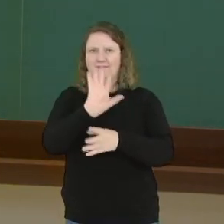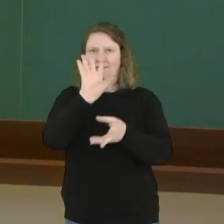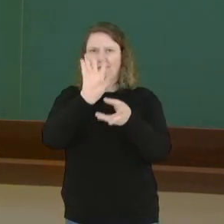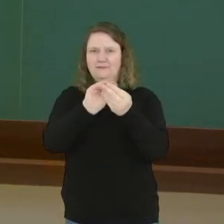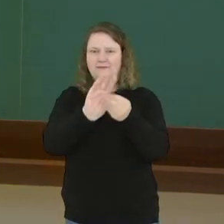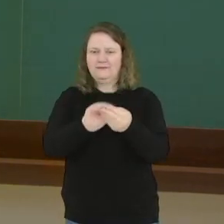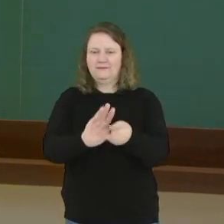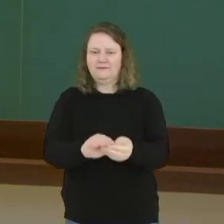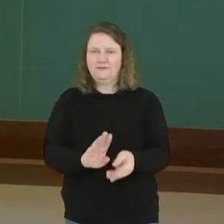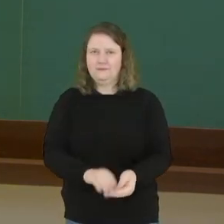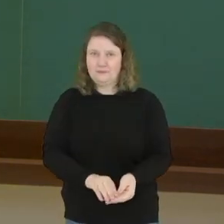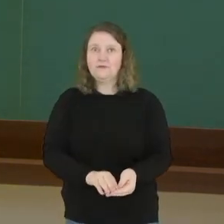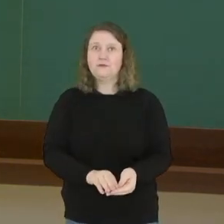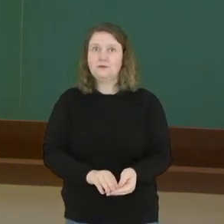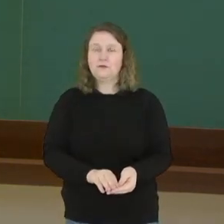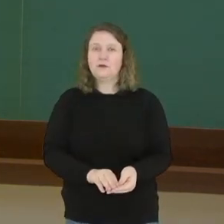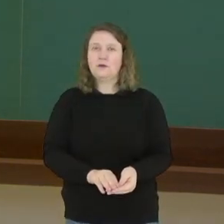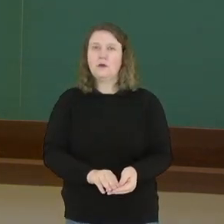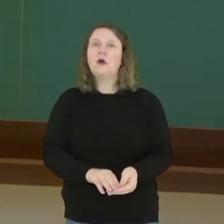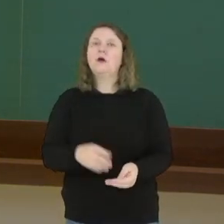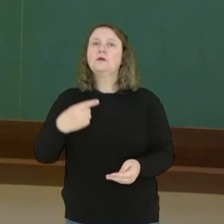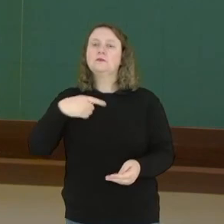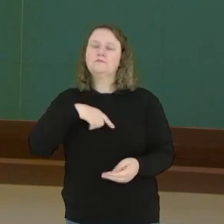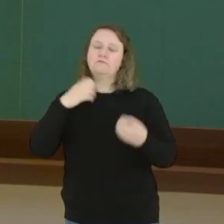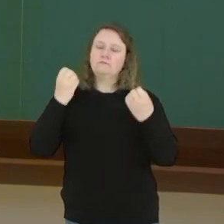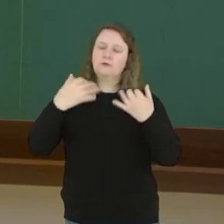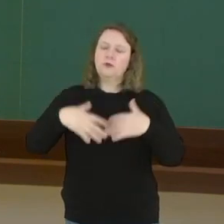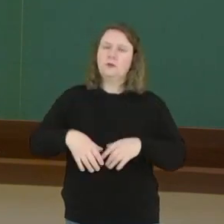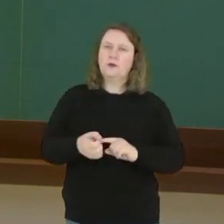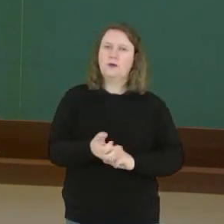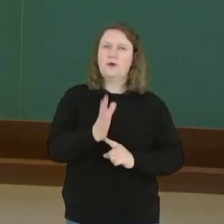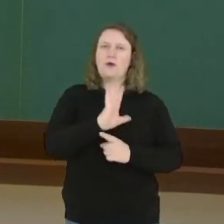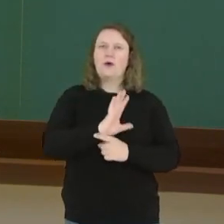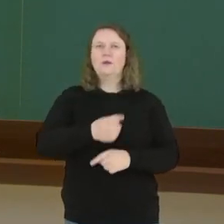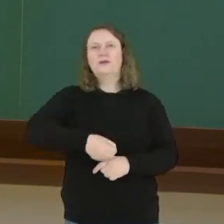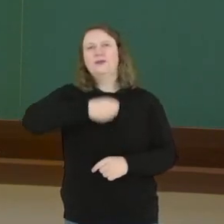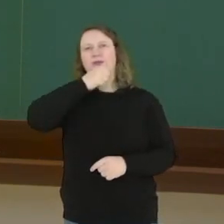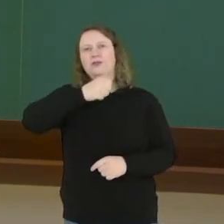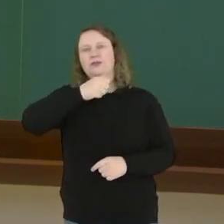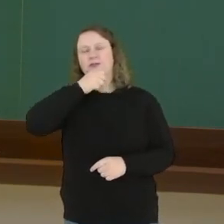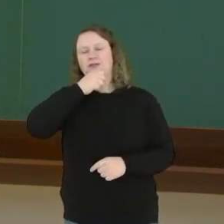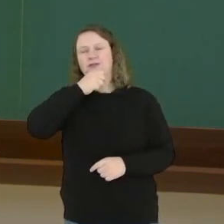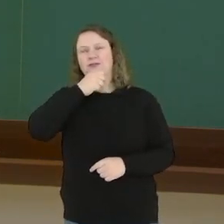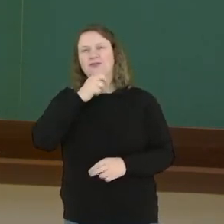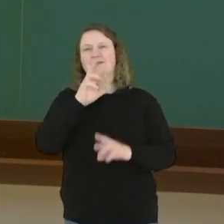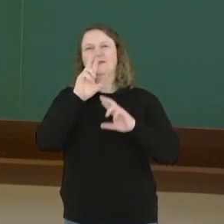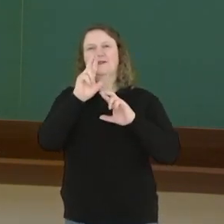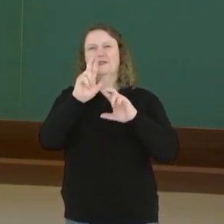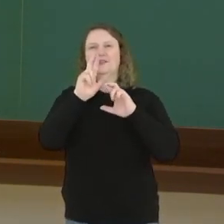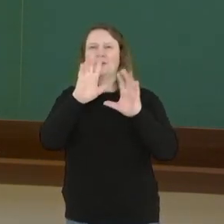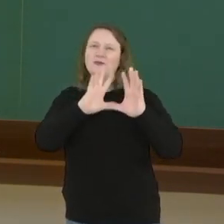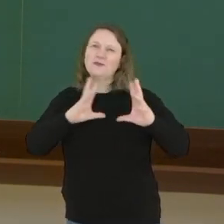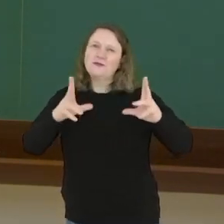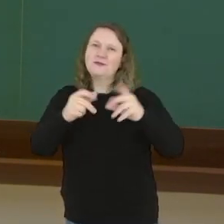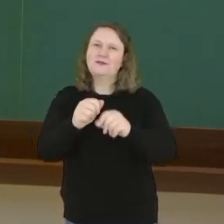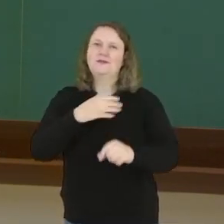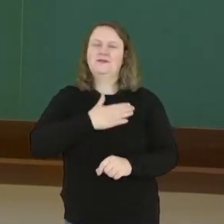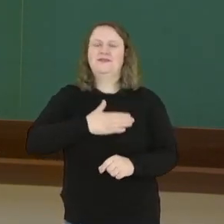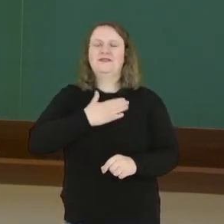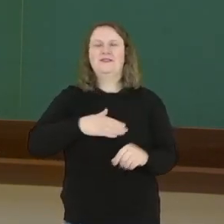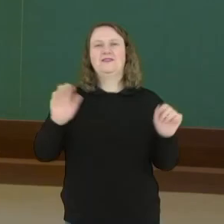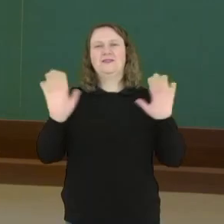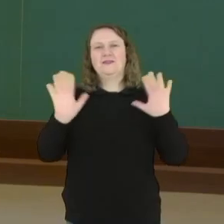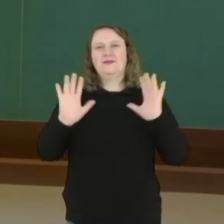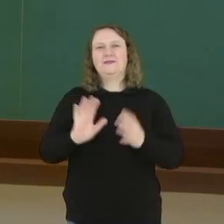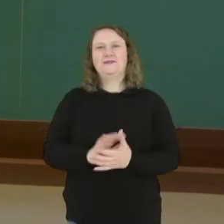estou embalado hoje, nós falamos sobre Roma Antiga, fonte histórica. Espero que vocês tenham gostado. Até breve.